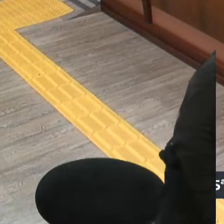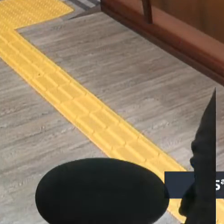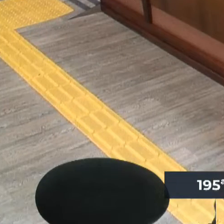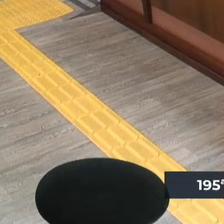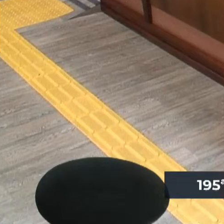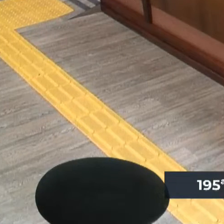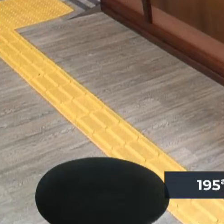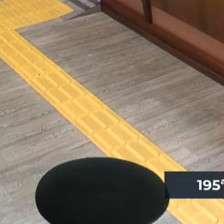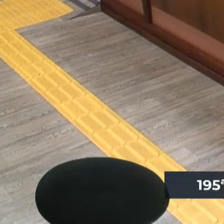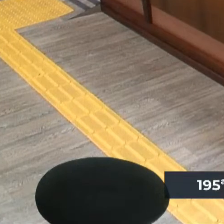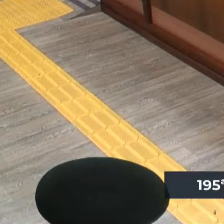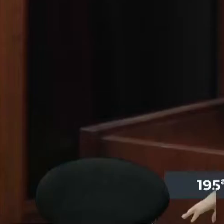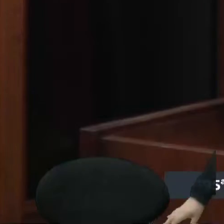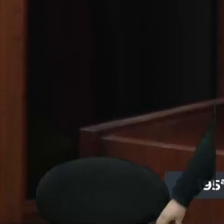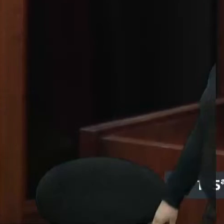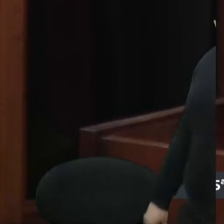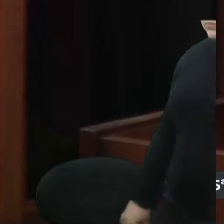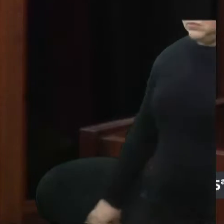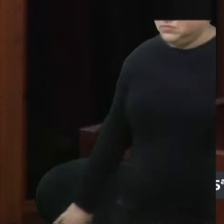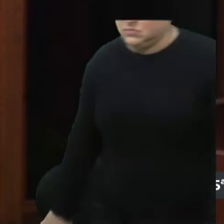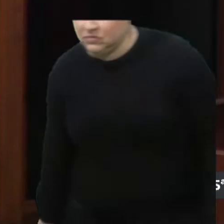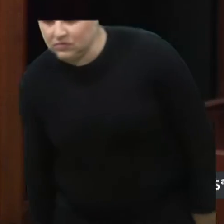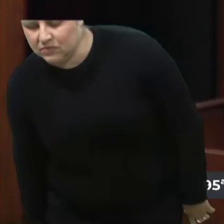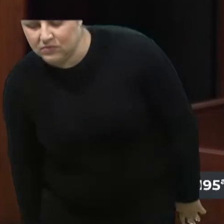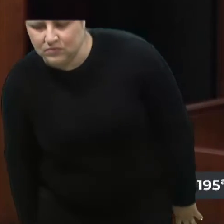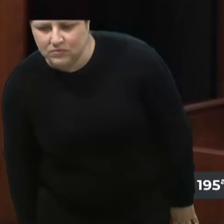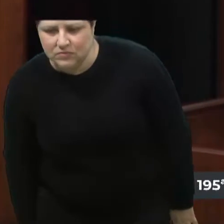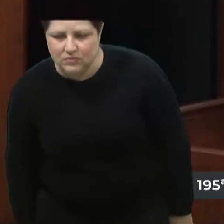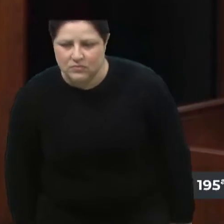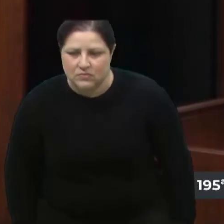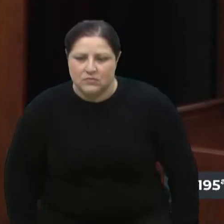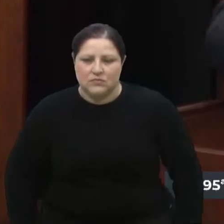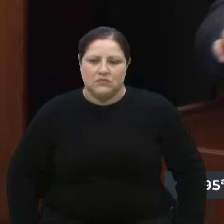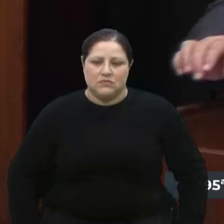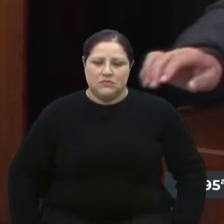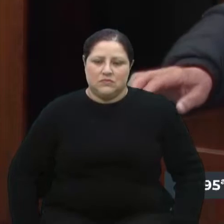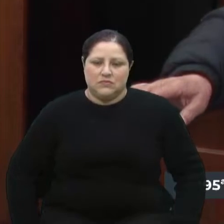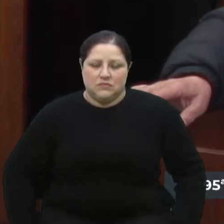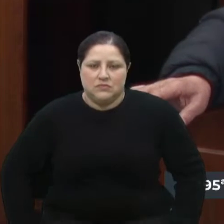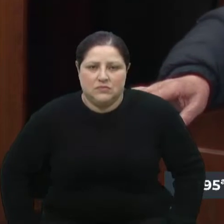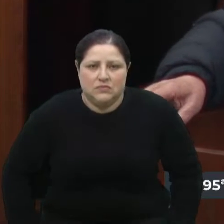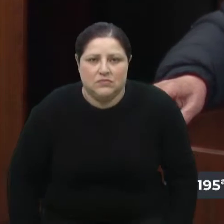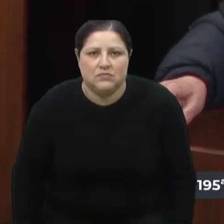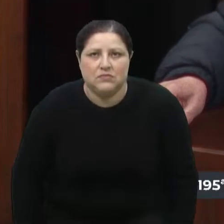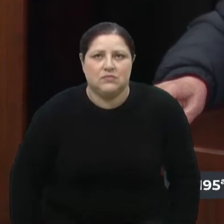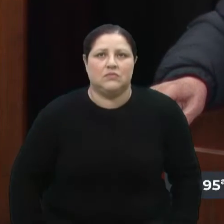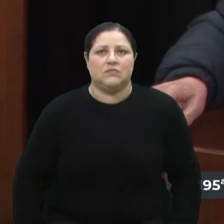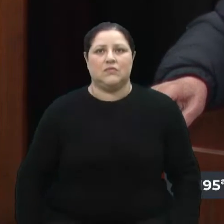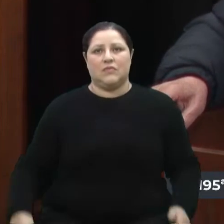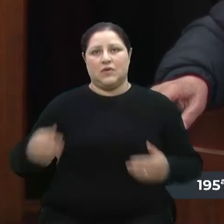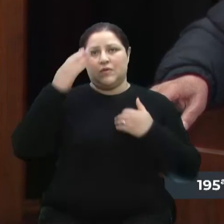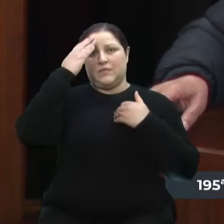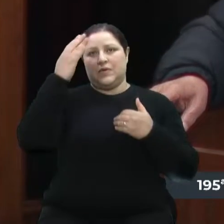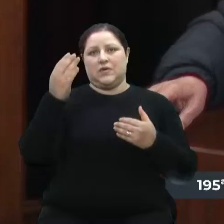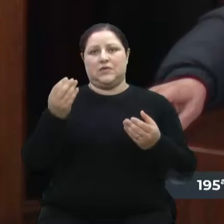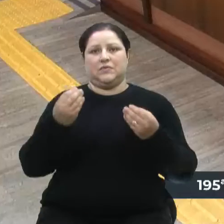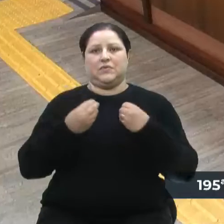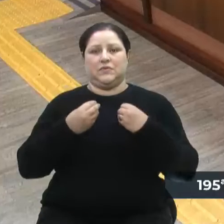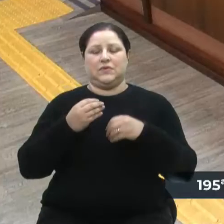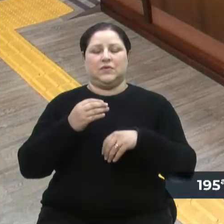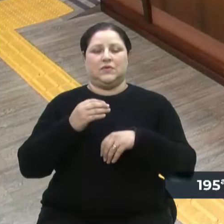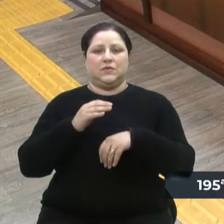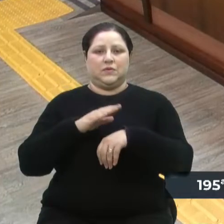Obrigado, vereador Juliano. E mais uma vez agradeço também aí pelo senhor ter cedido o espaço. Vereador Luiz.